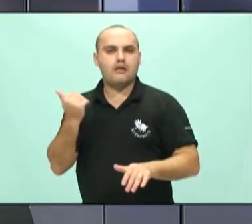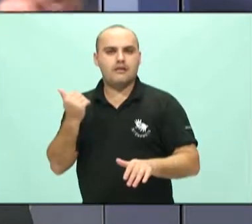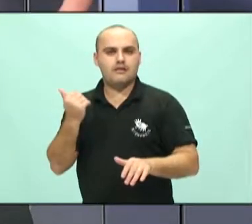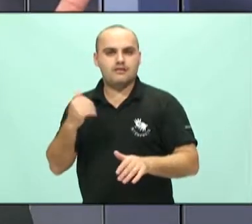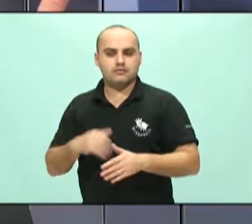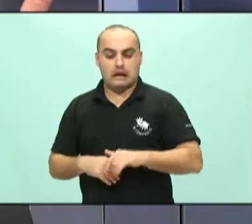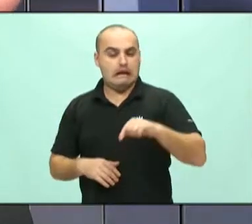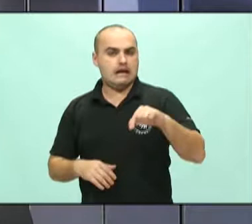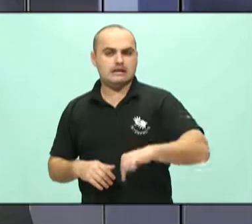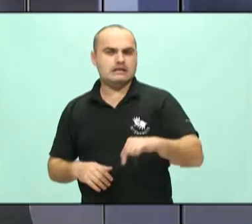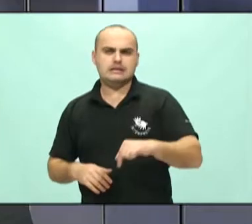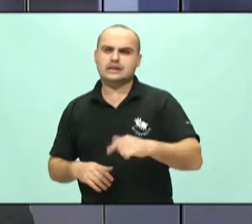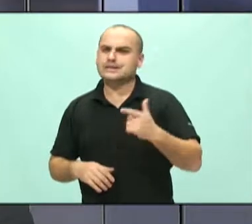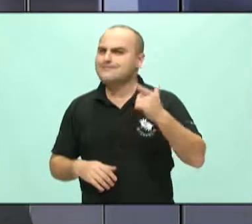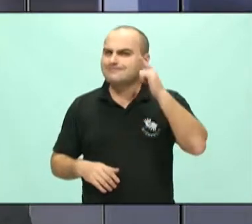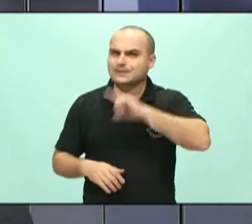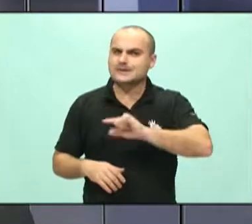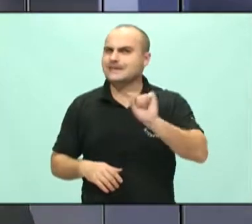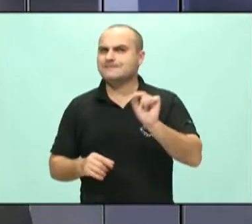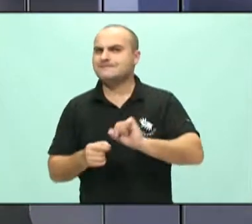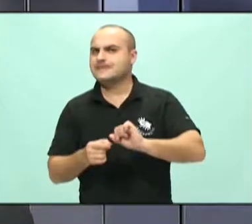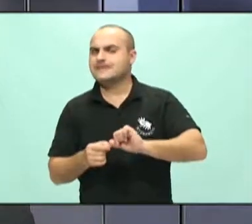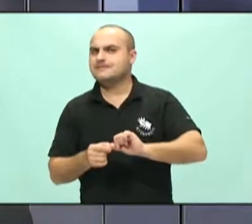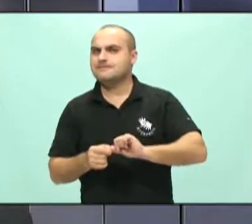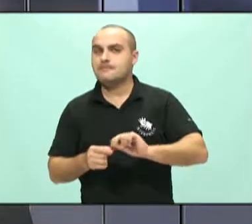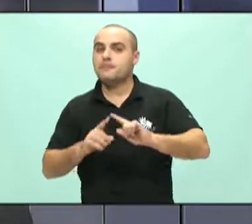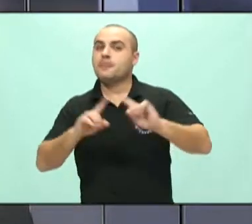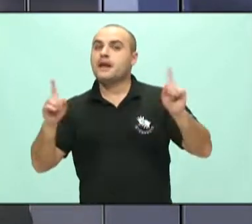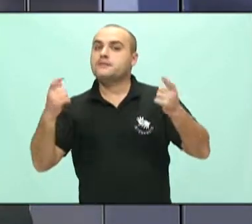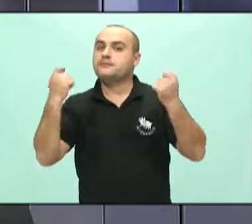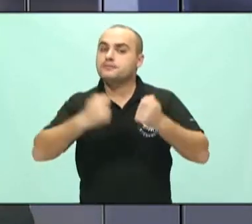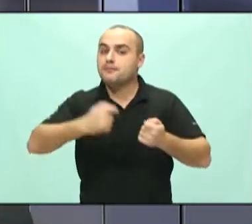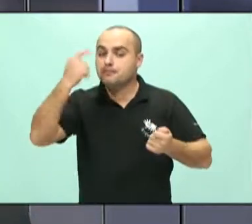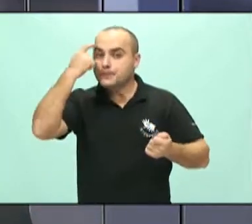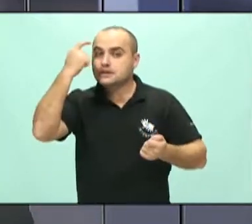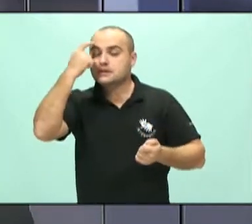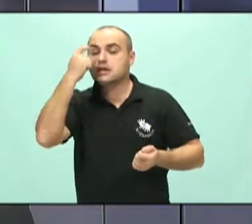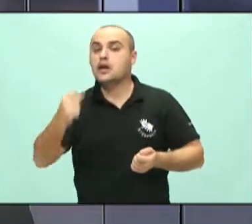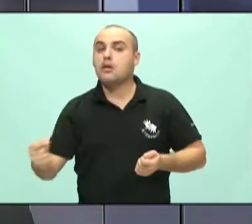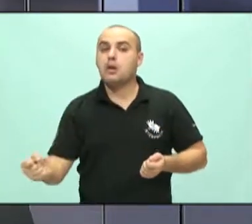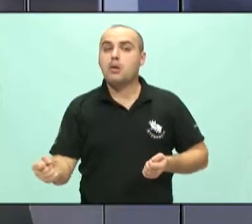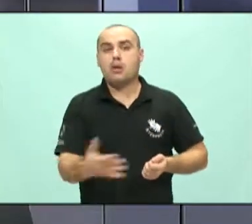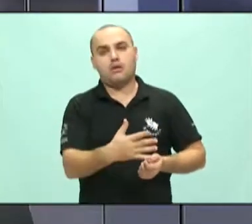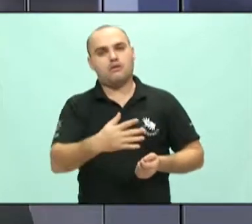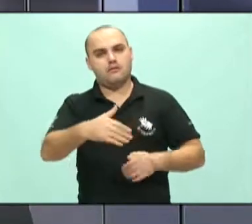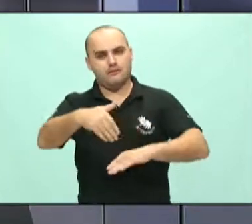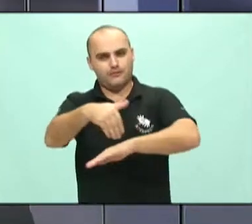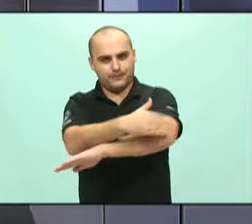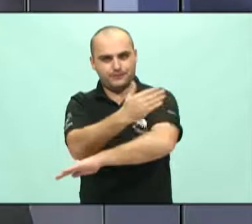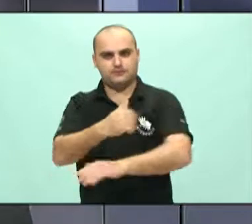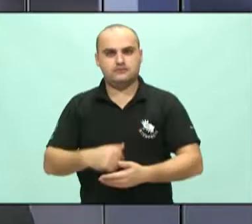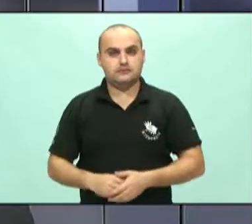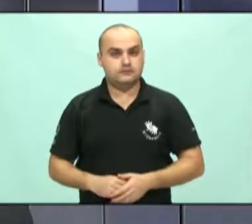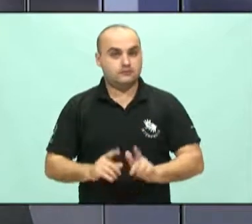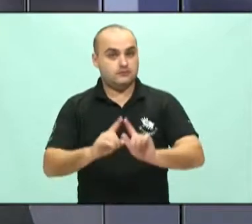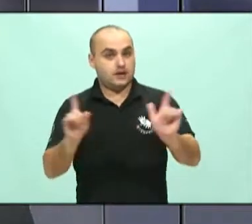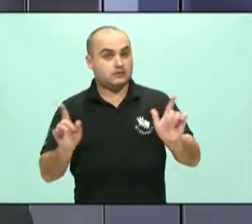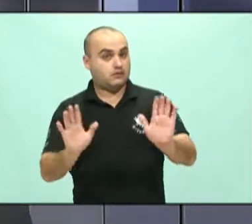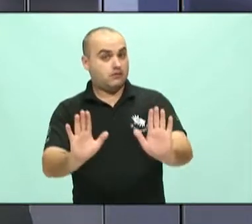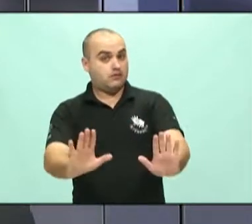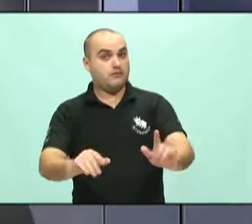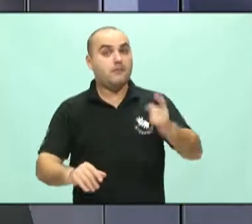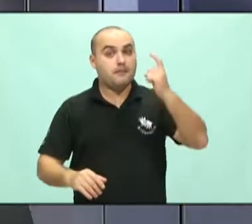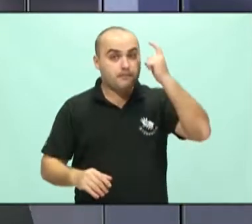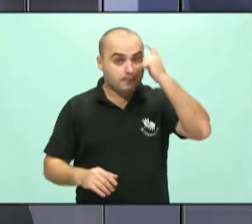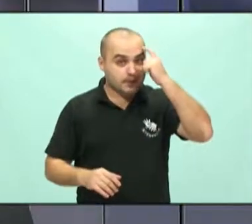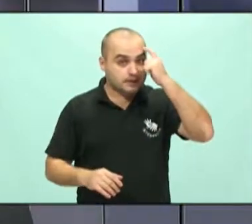de ampliar dessa maneira. Tem que sim pensar numa nova via, só que pensar, eu acho que é a palavra certa, pensar